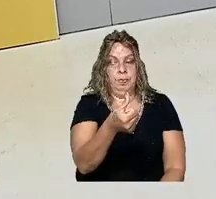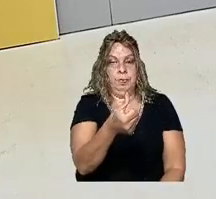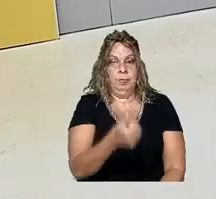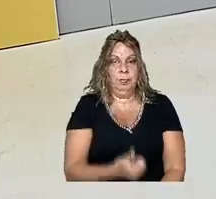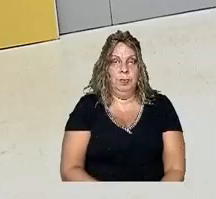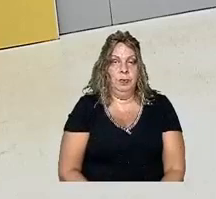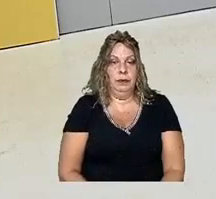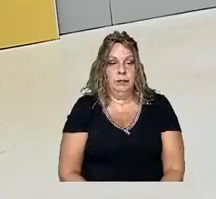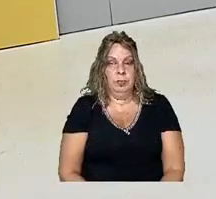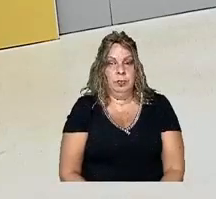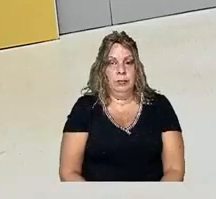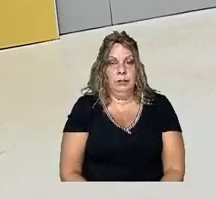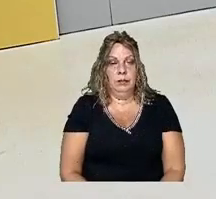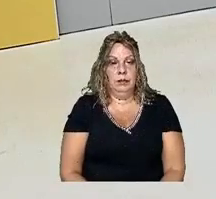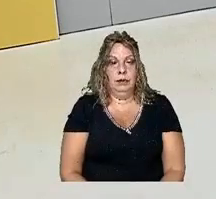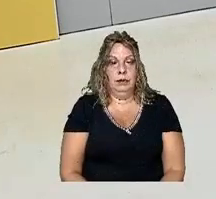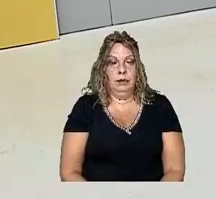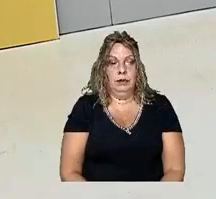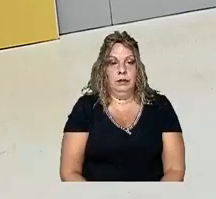6.